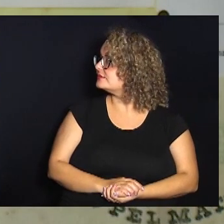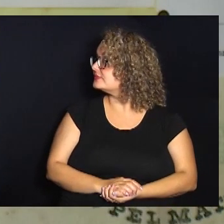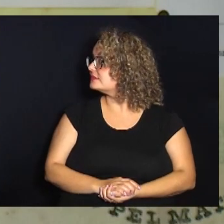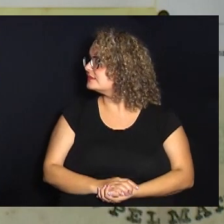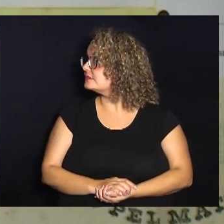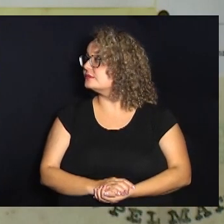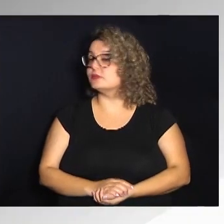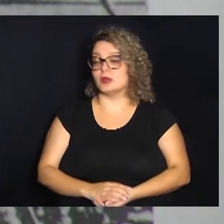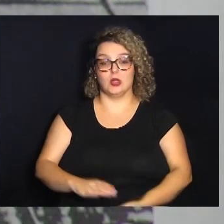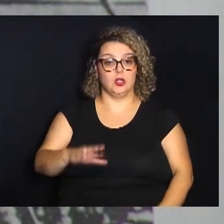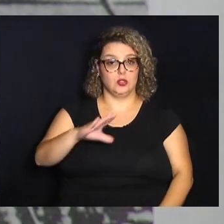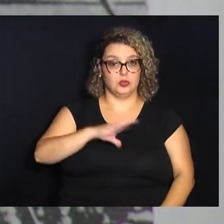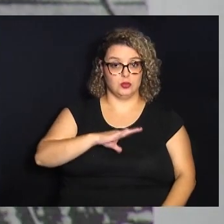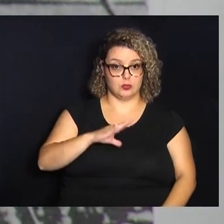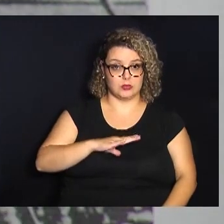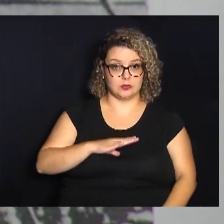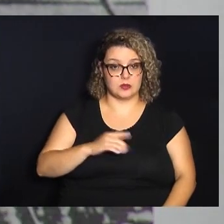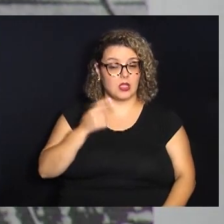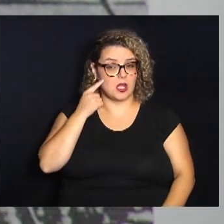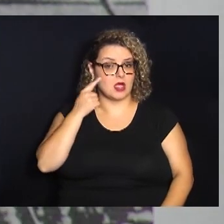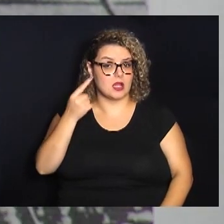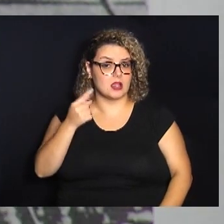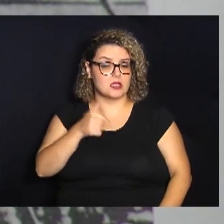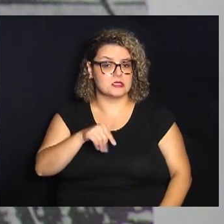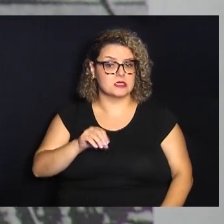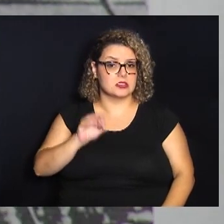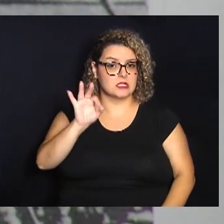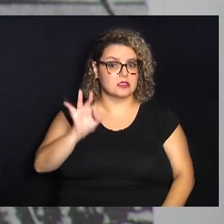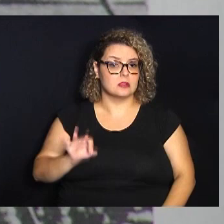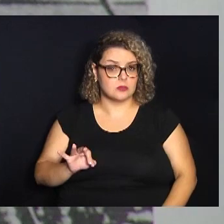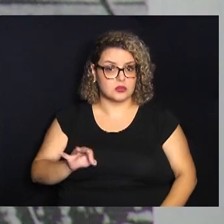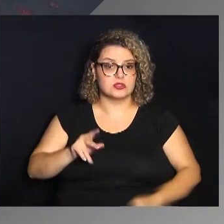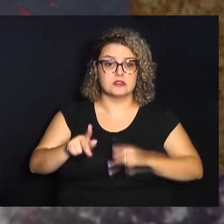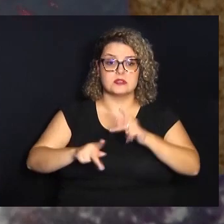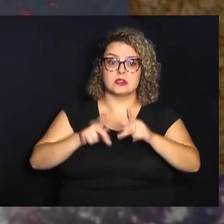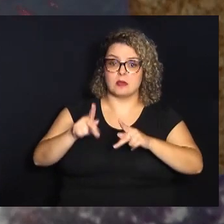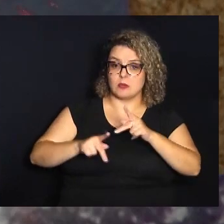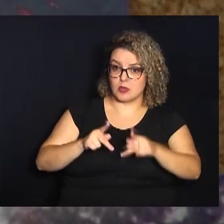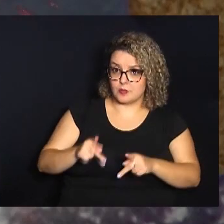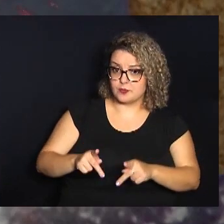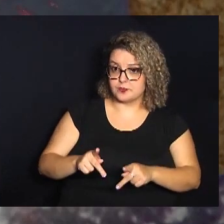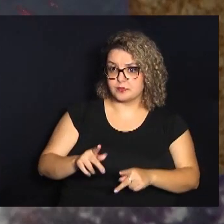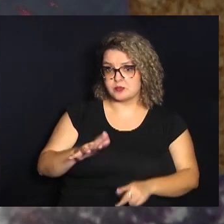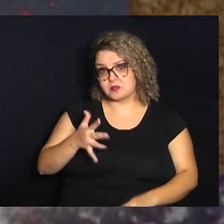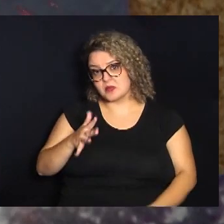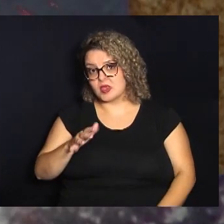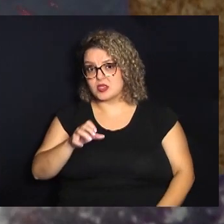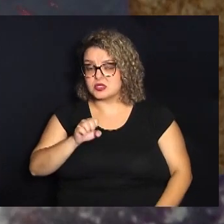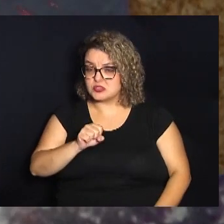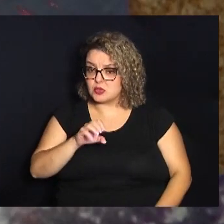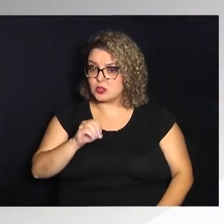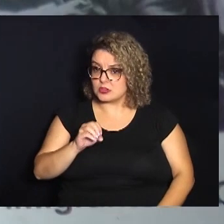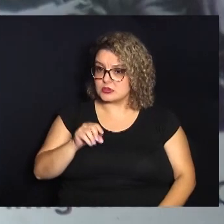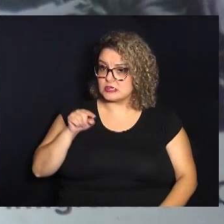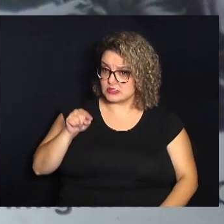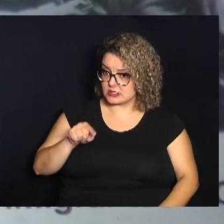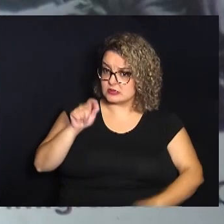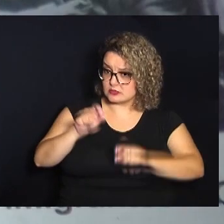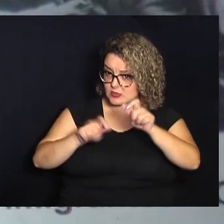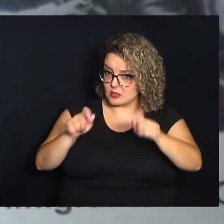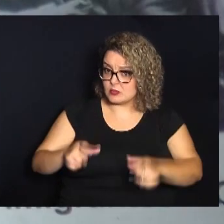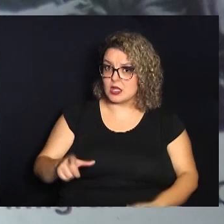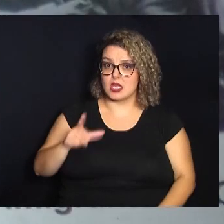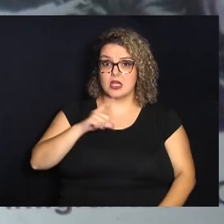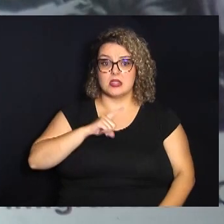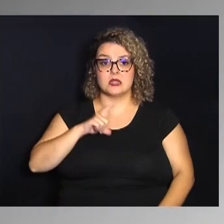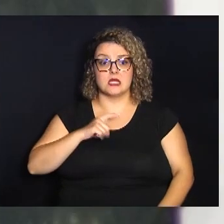No município, estima-se que 70% da população, em torno de 800 mil pessoas, tenham